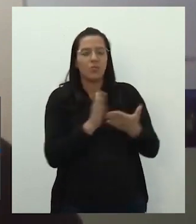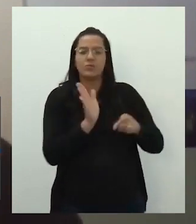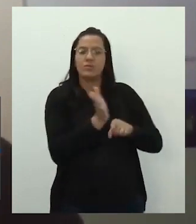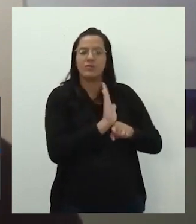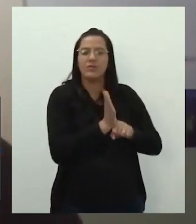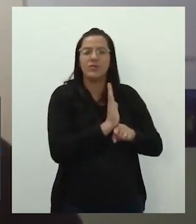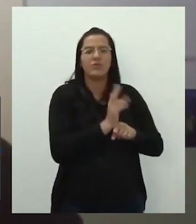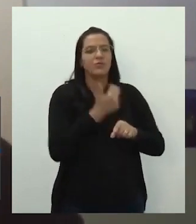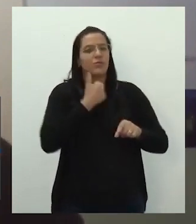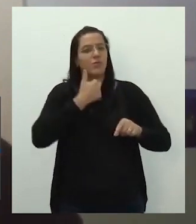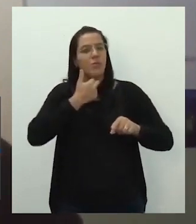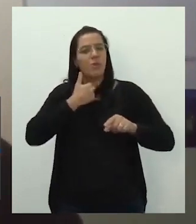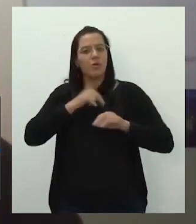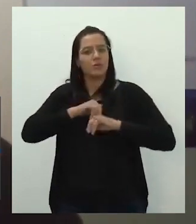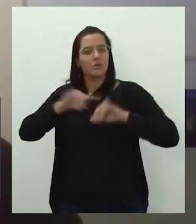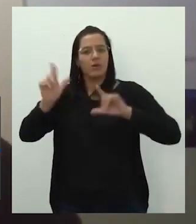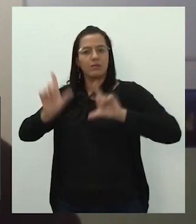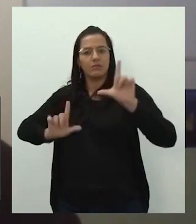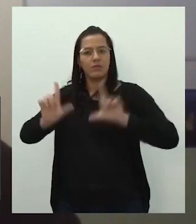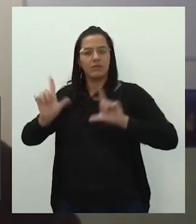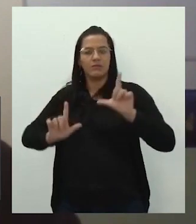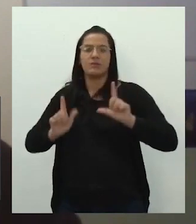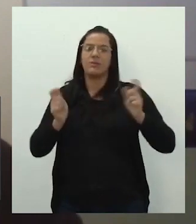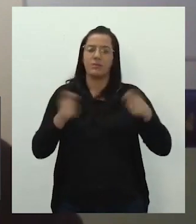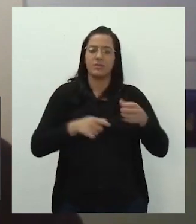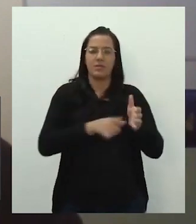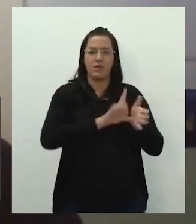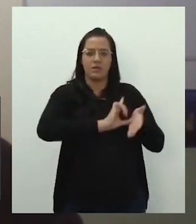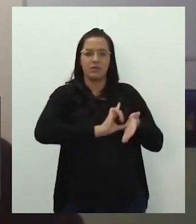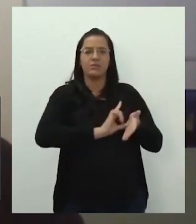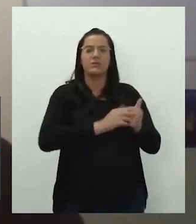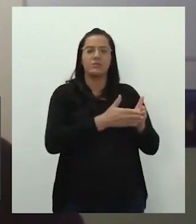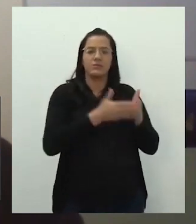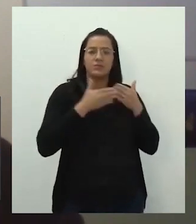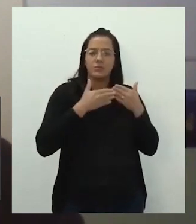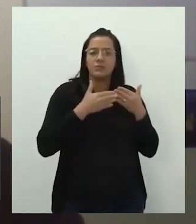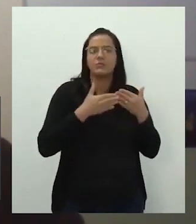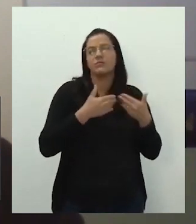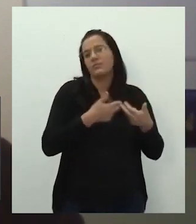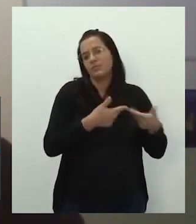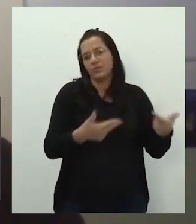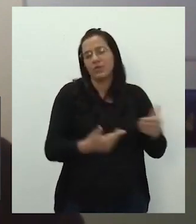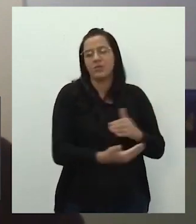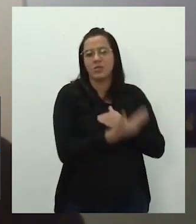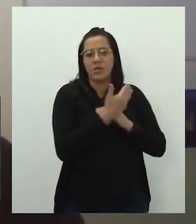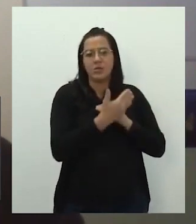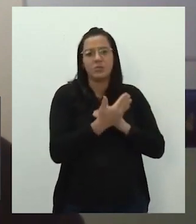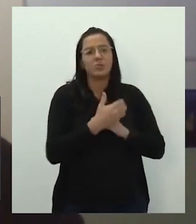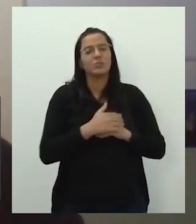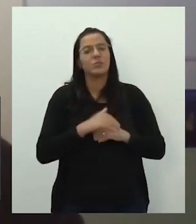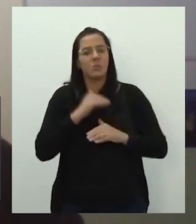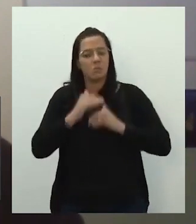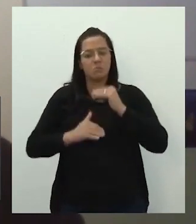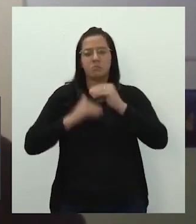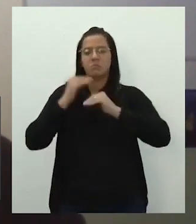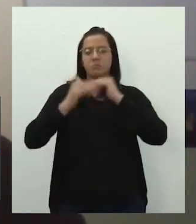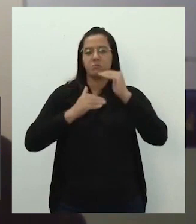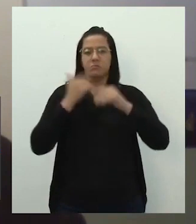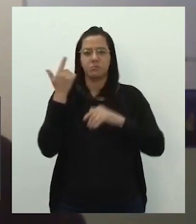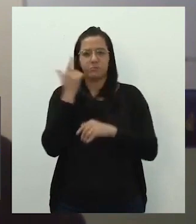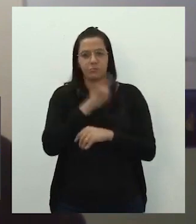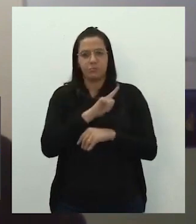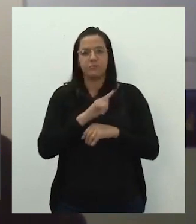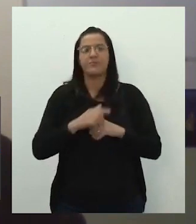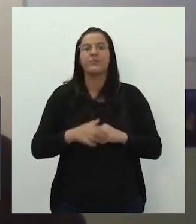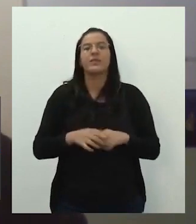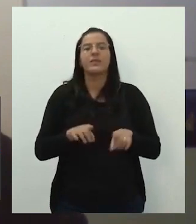gente acaba tendo esse bom suporte aqui. O pessoal da IFAP também está sempre nos ajudando na formação, para que a gente consiga aí